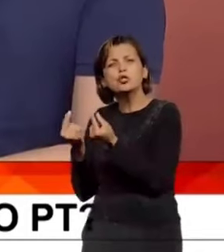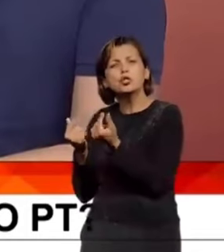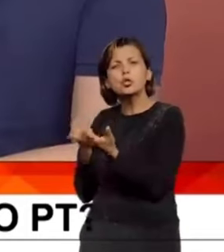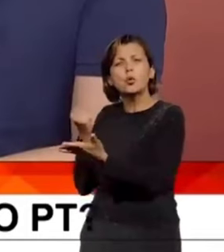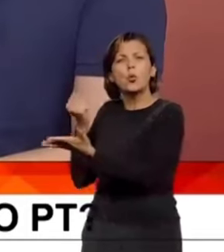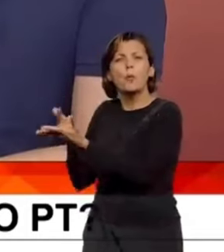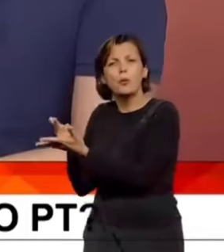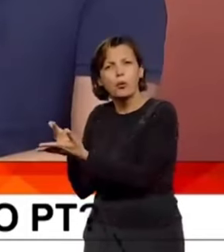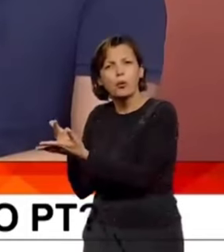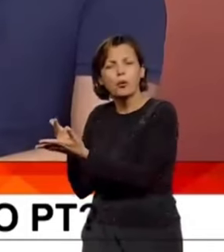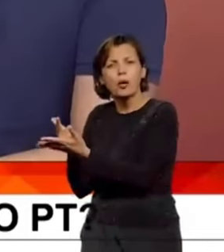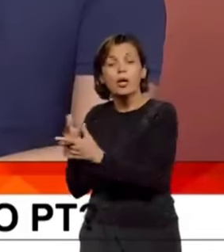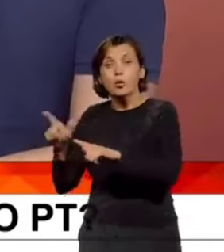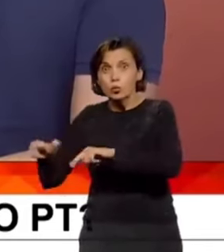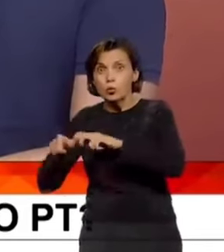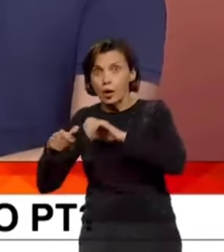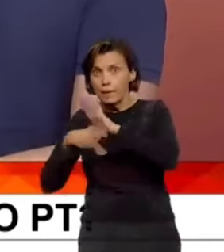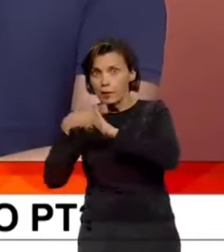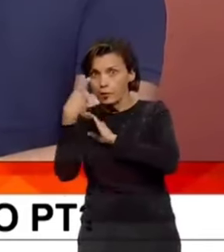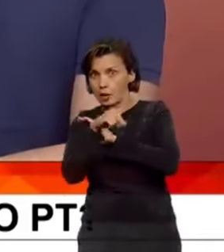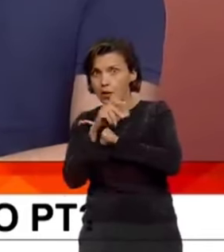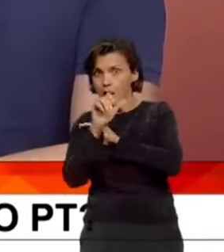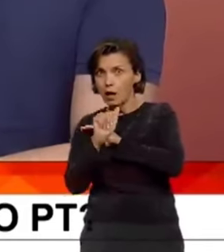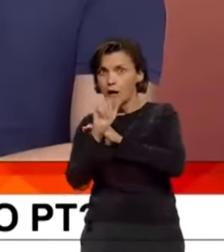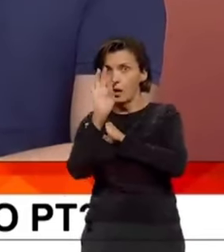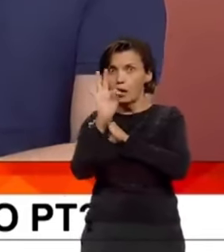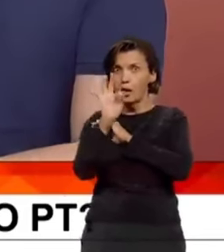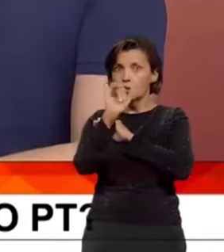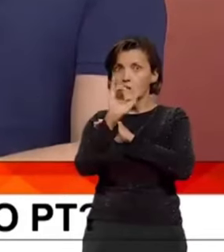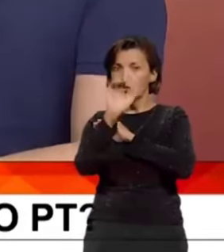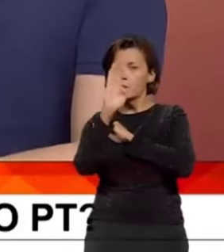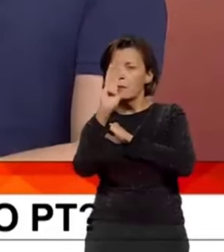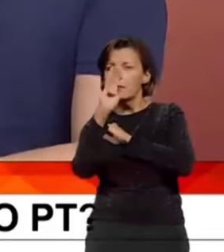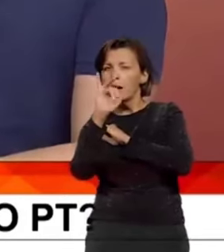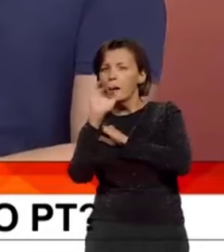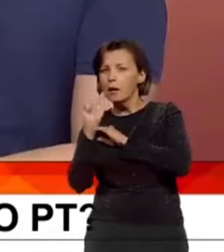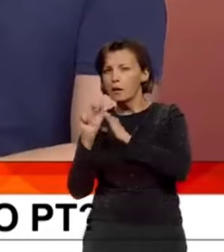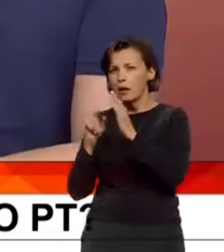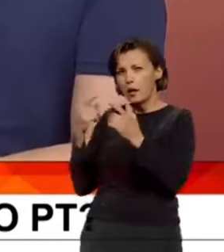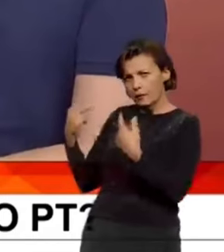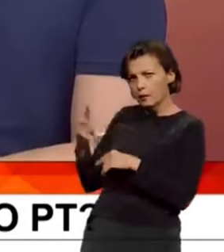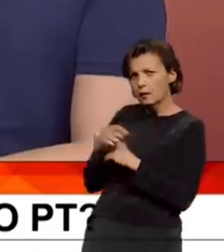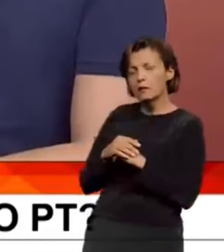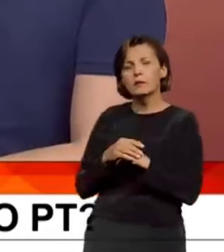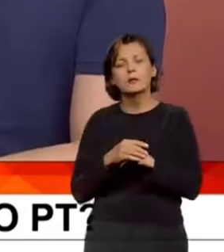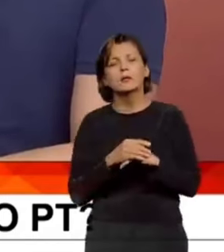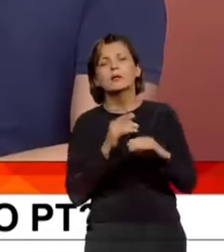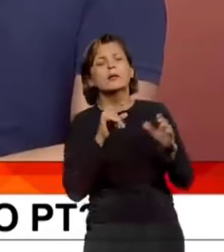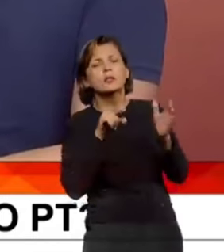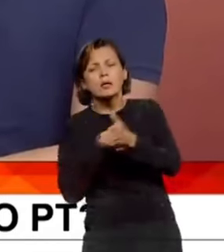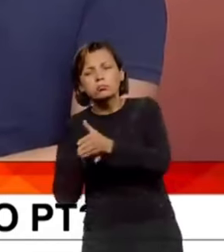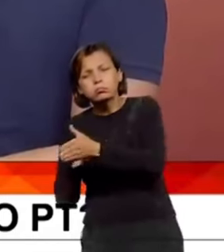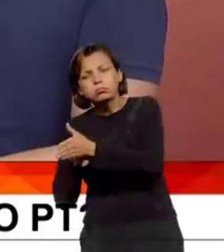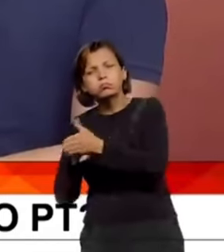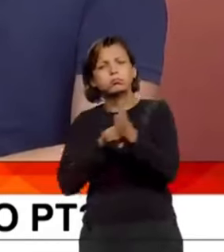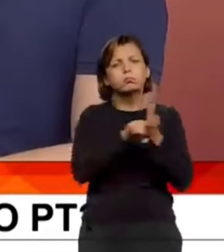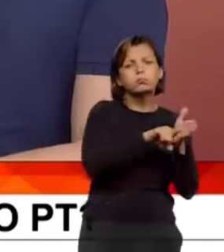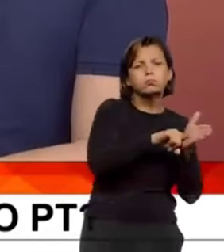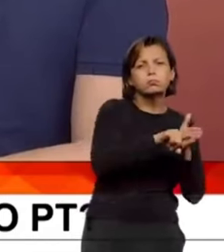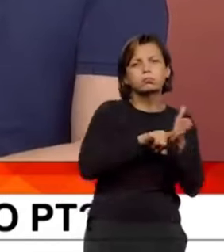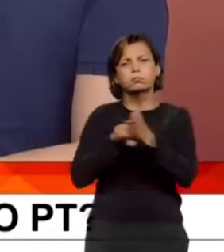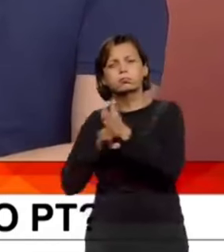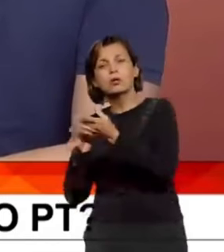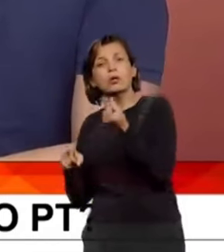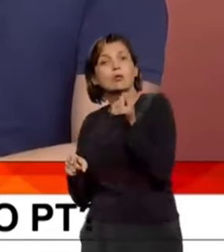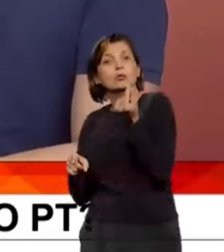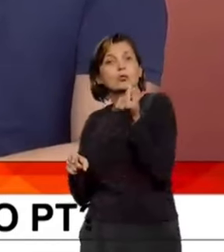dinheiro que comprou o sítio Atibaia gente é dele ou não o que que o que que eles conseguiram chegar na investigação holas